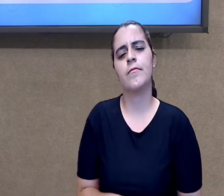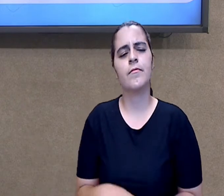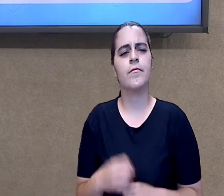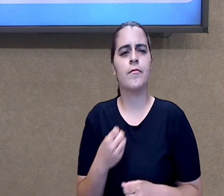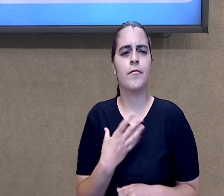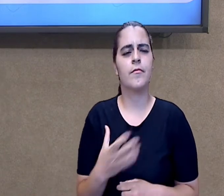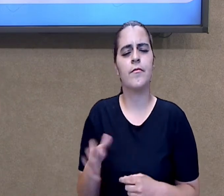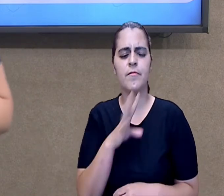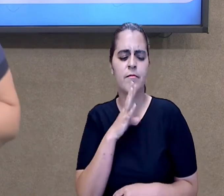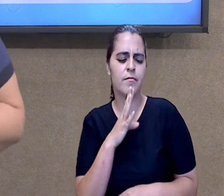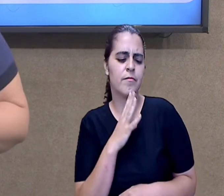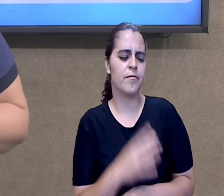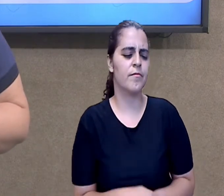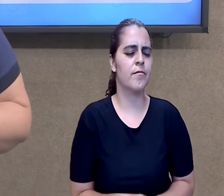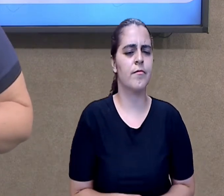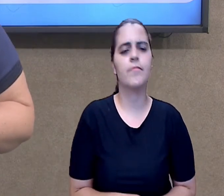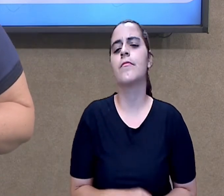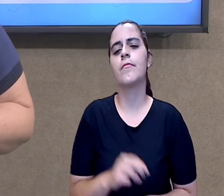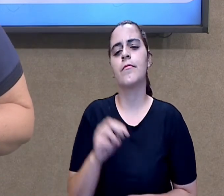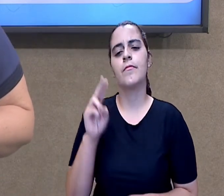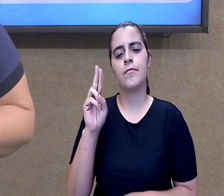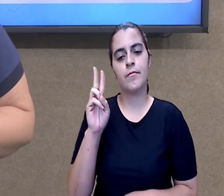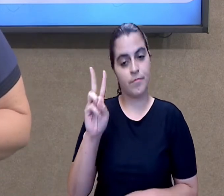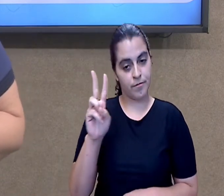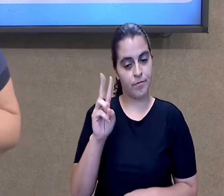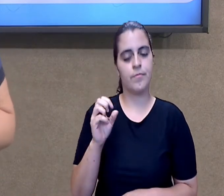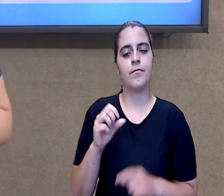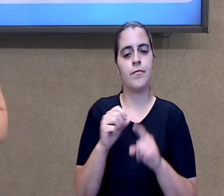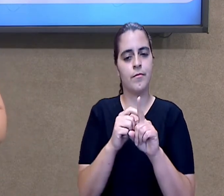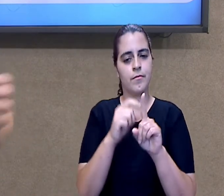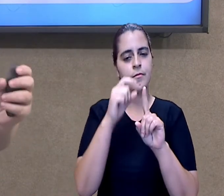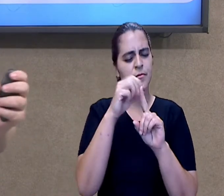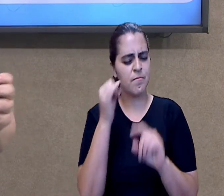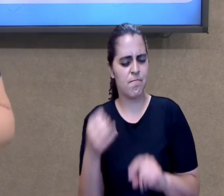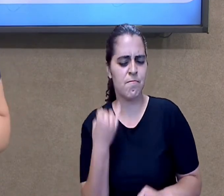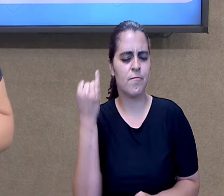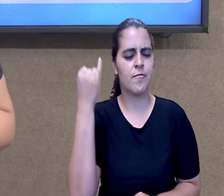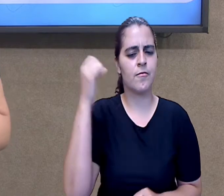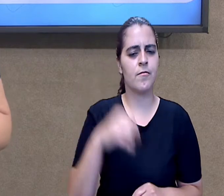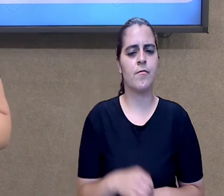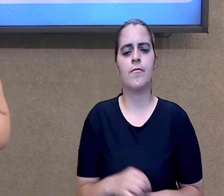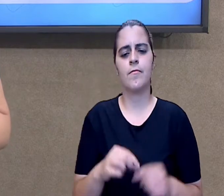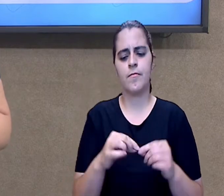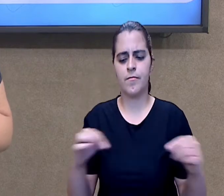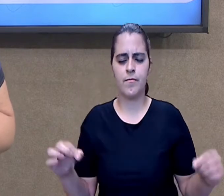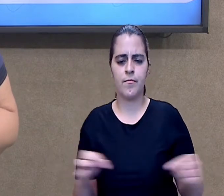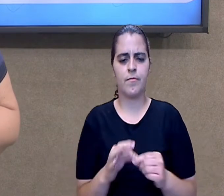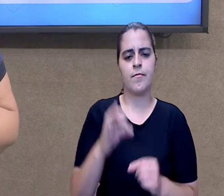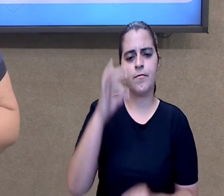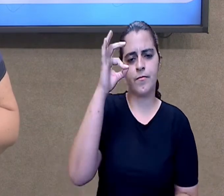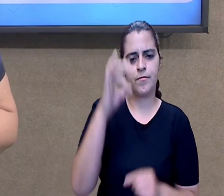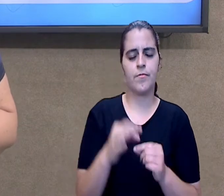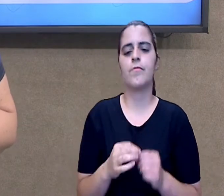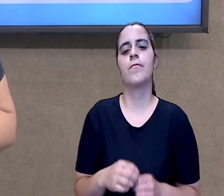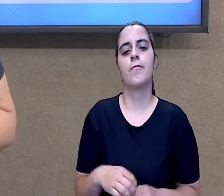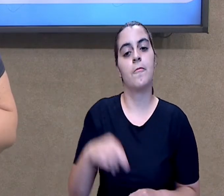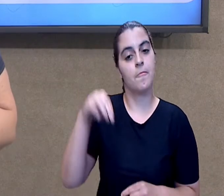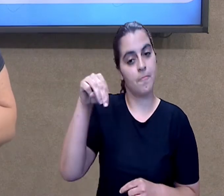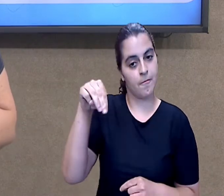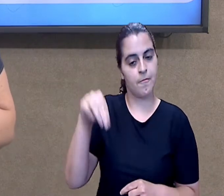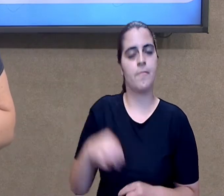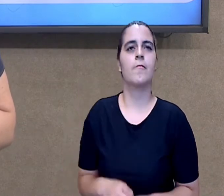nós já conhecemos 2 unidades importantes de comprimento, que é o metro e o